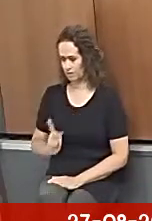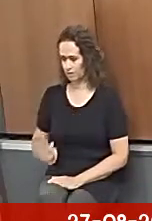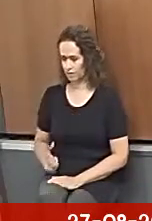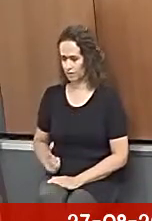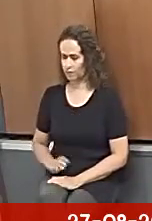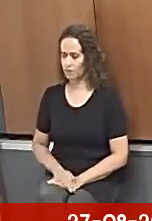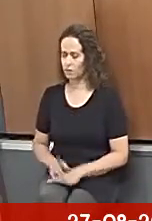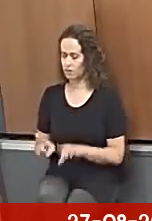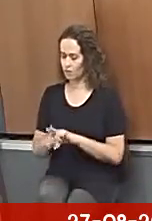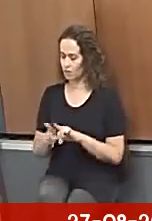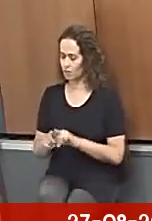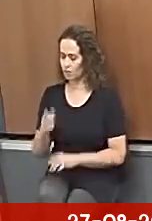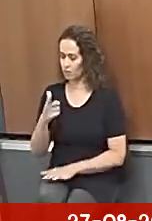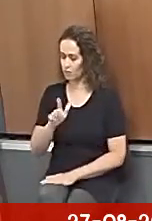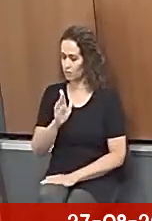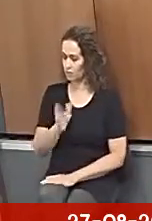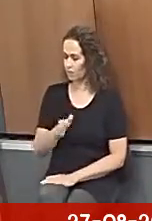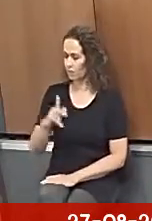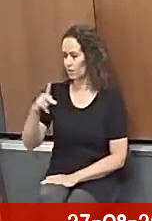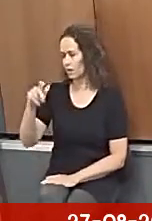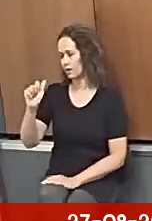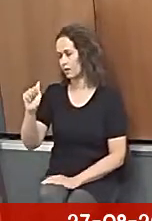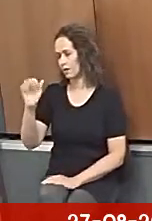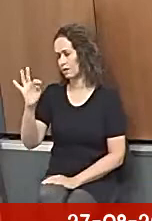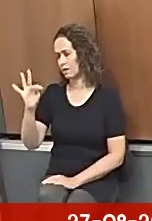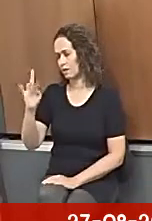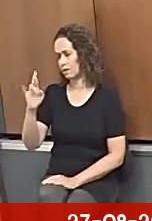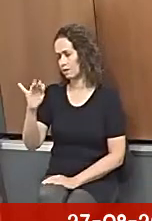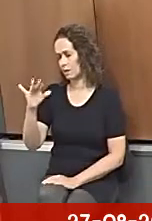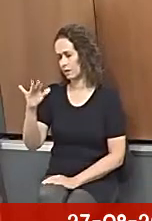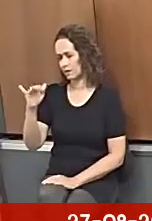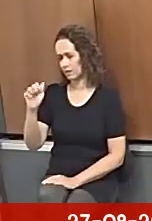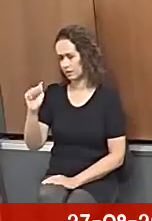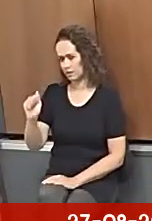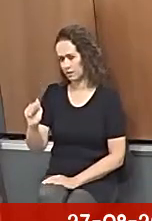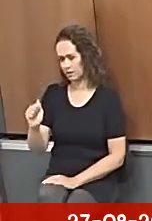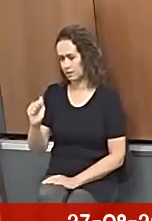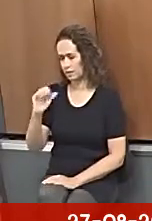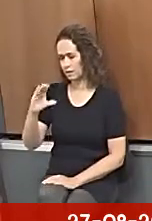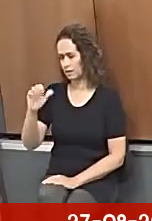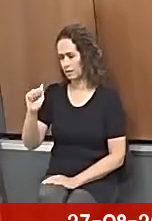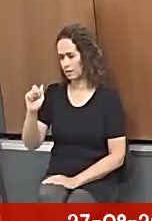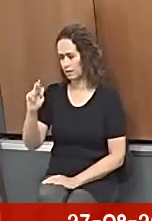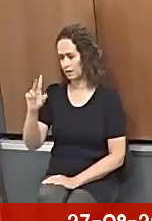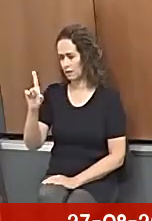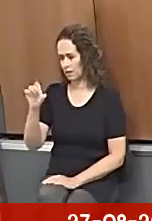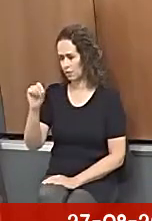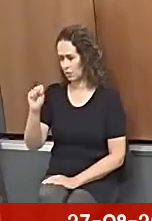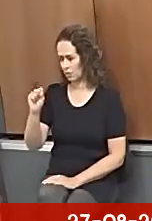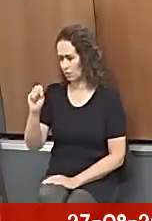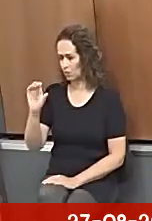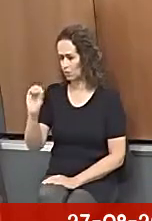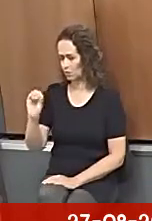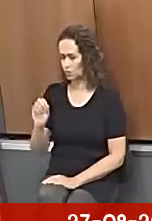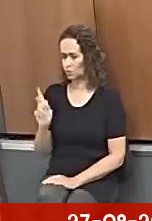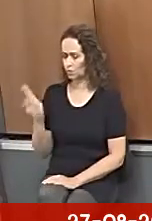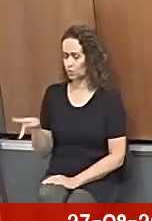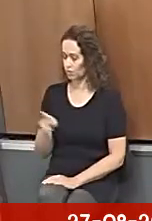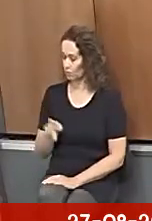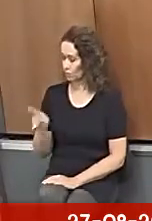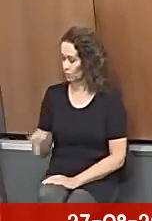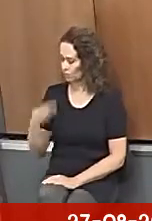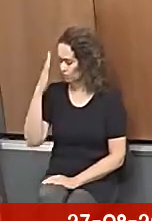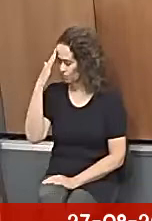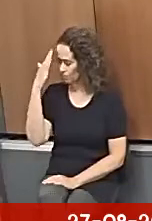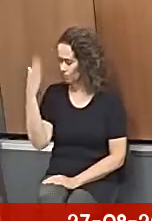já está aqui patrícia cardoso martins está aí a professora tá aqui presente muito obrigado patrícia pela sua presença